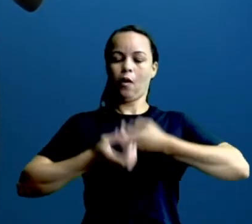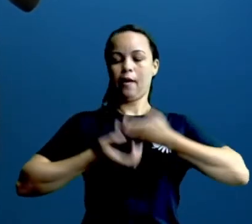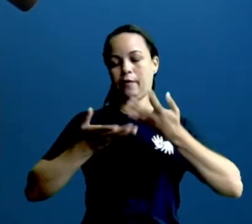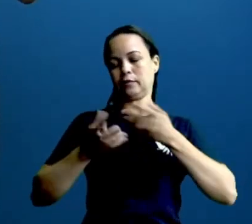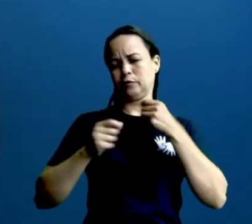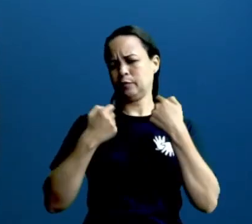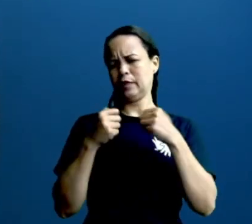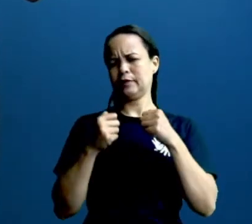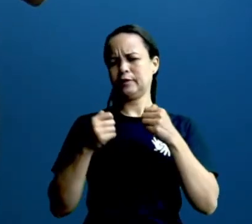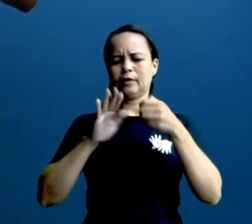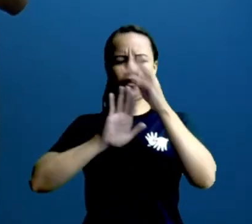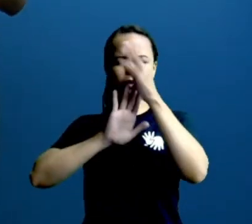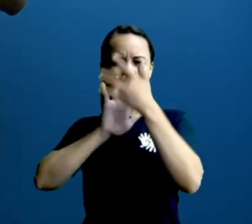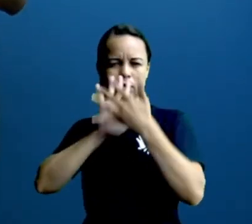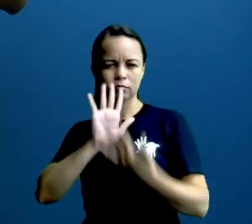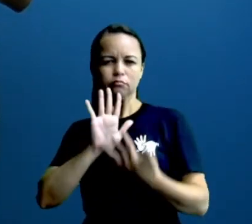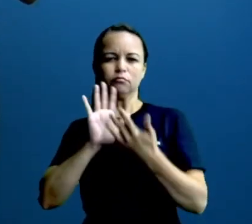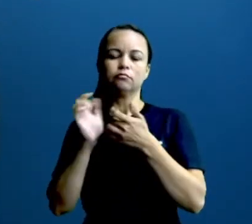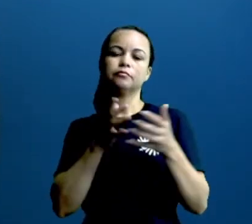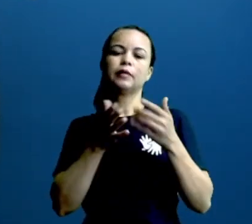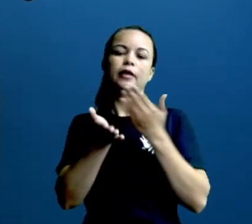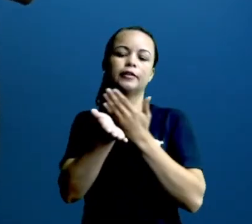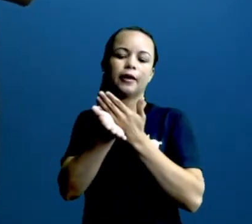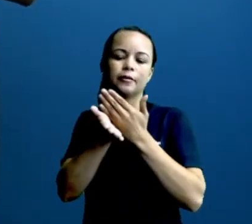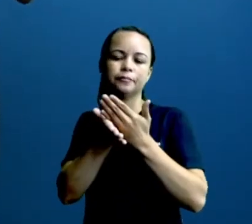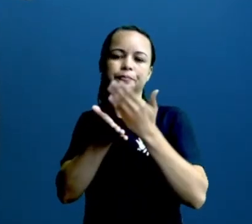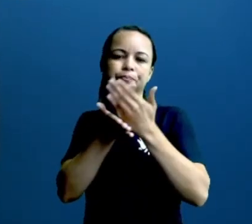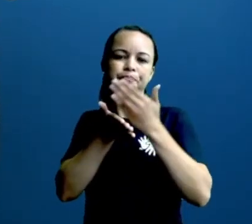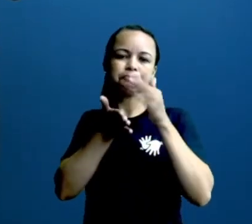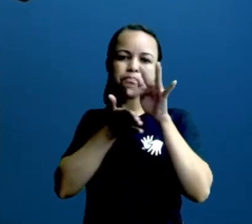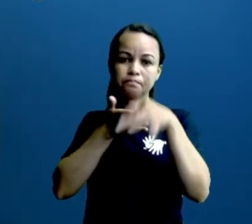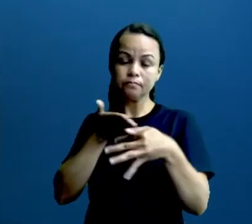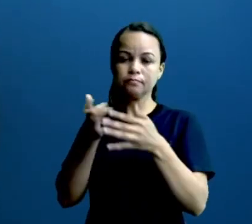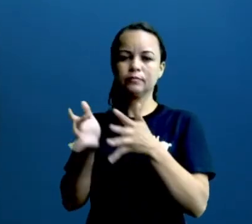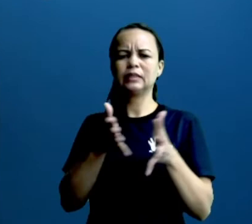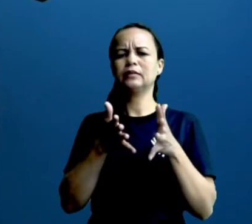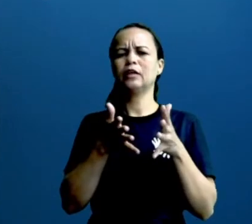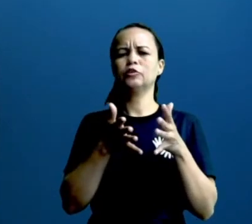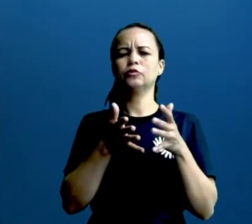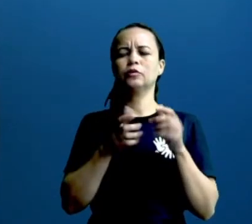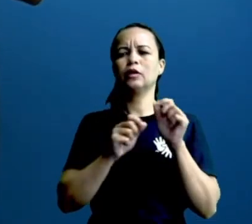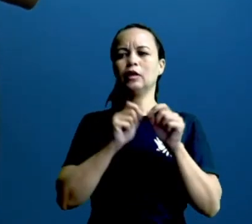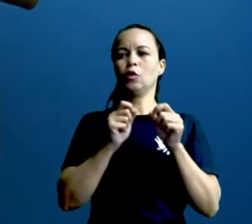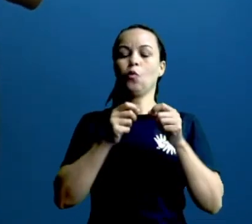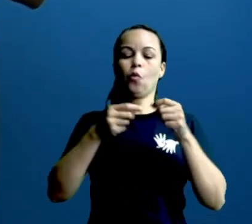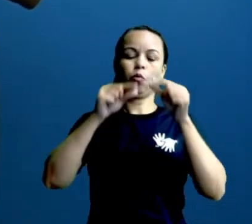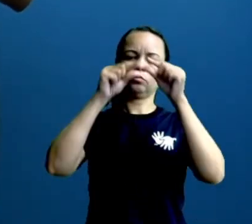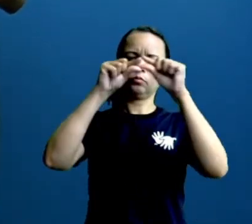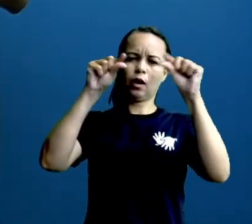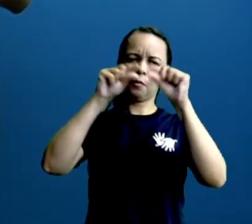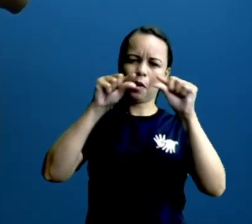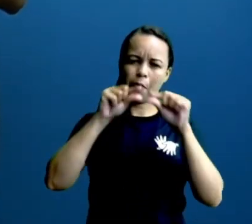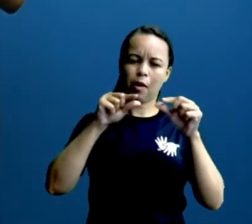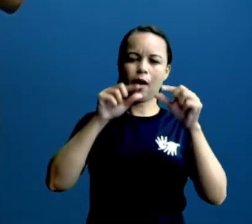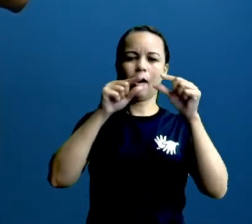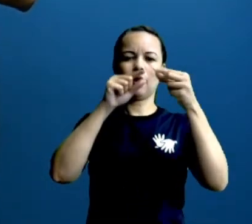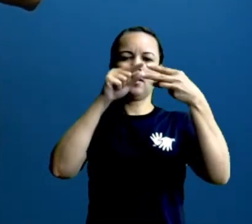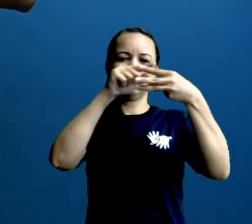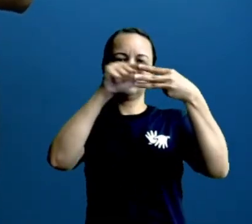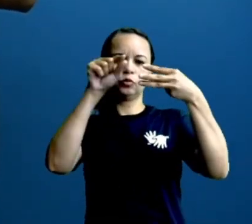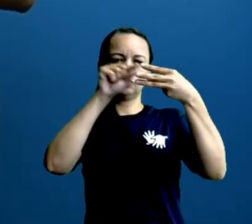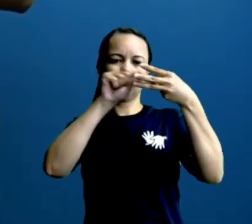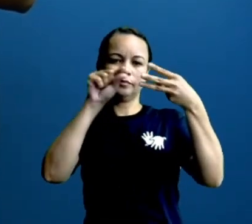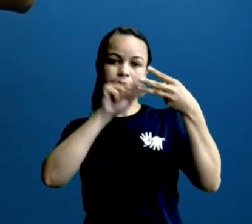que você tenha início, meio e fim. Em textos pequenininhos como este, com 3 linhas, a gente conseguiu ver